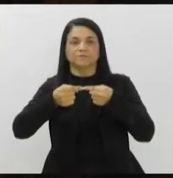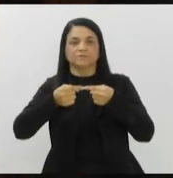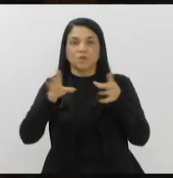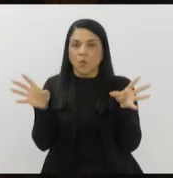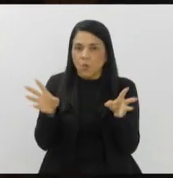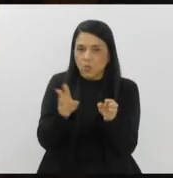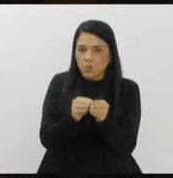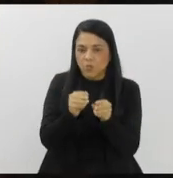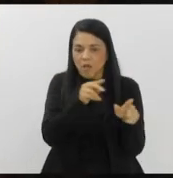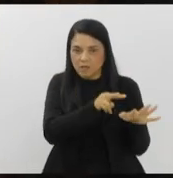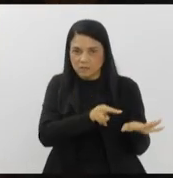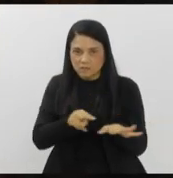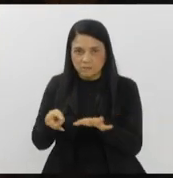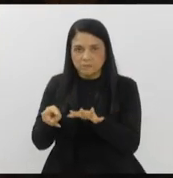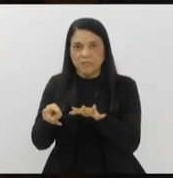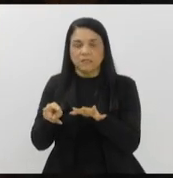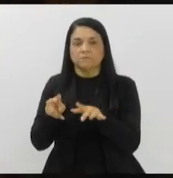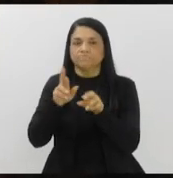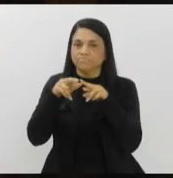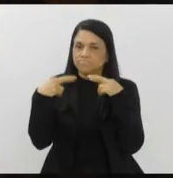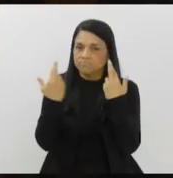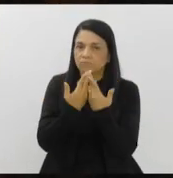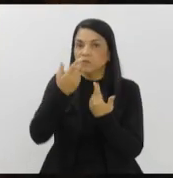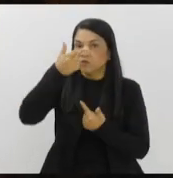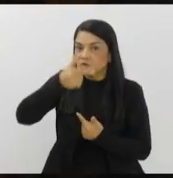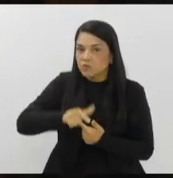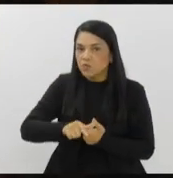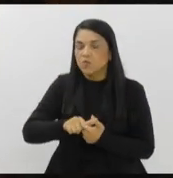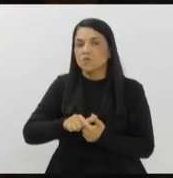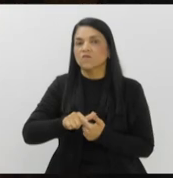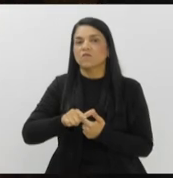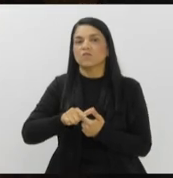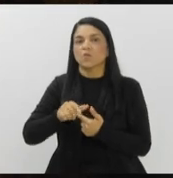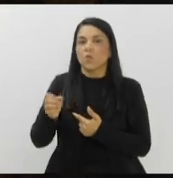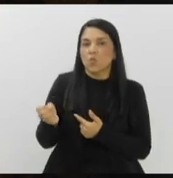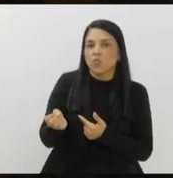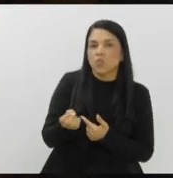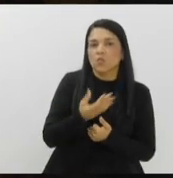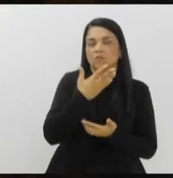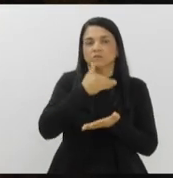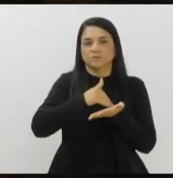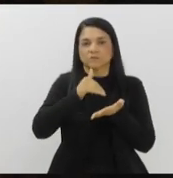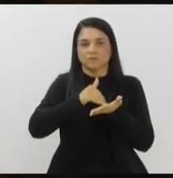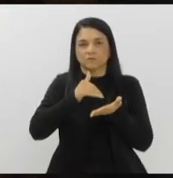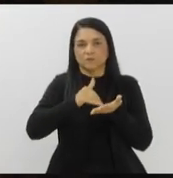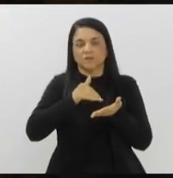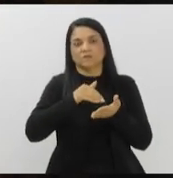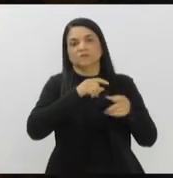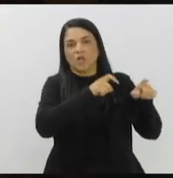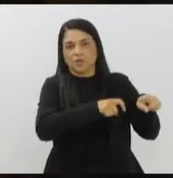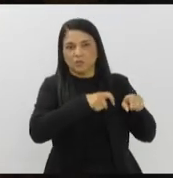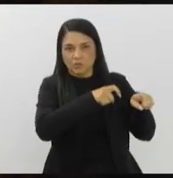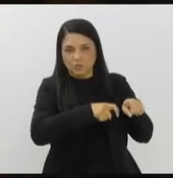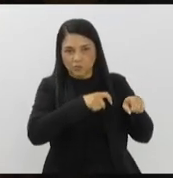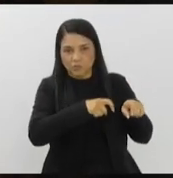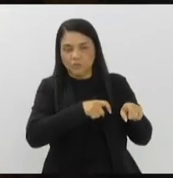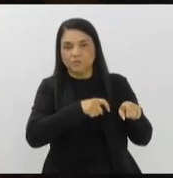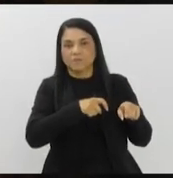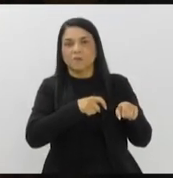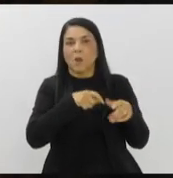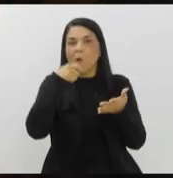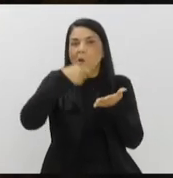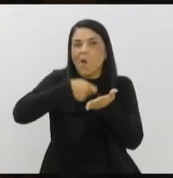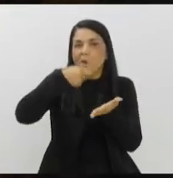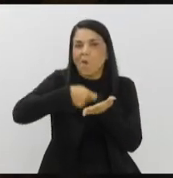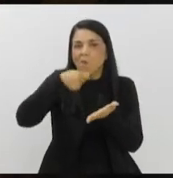semana a gente se reuniu mais uma vez, agora com um novo secretário de Agricultura, para cobrar que saiam do